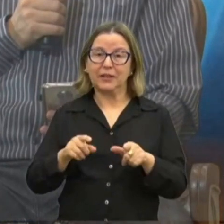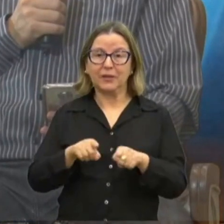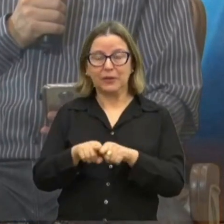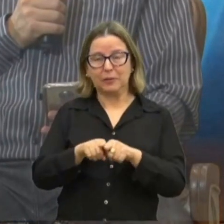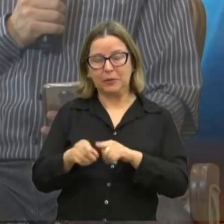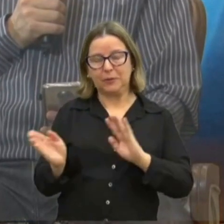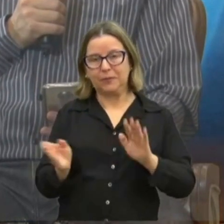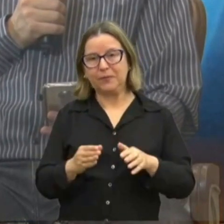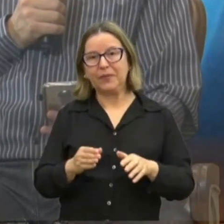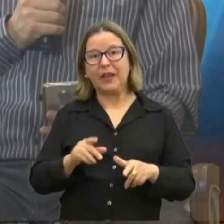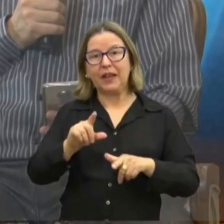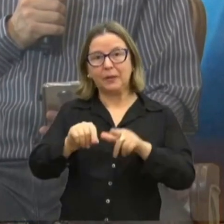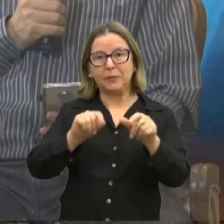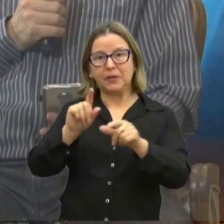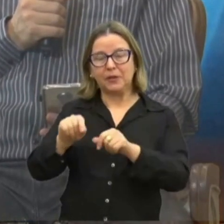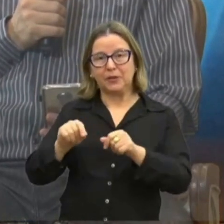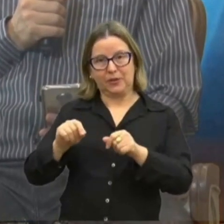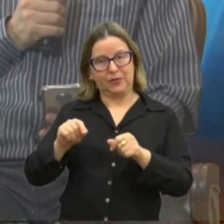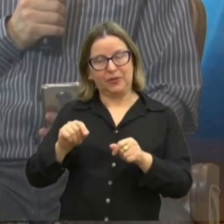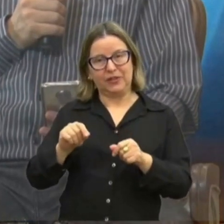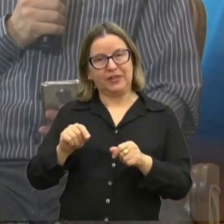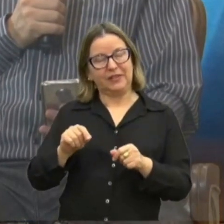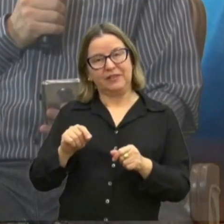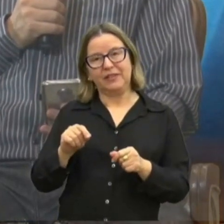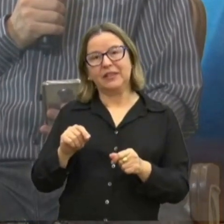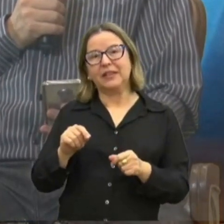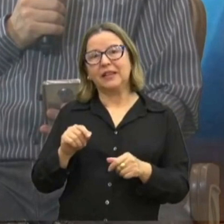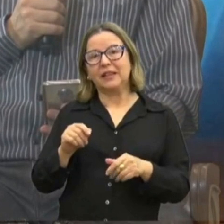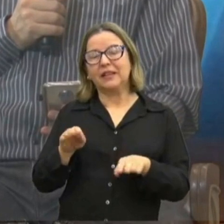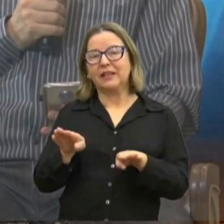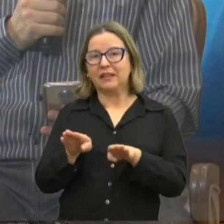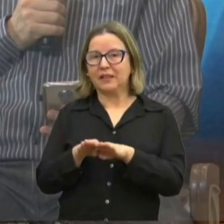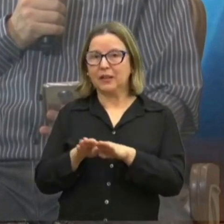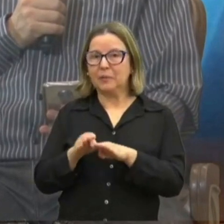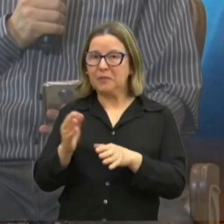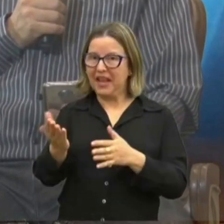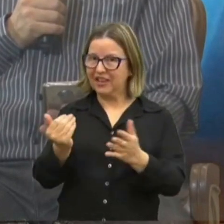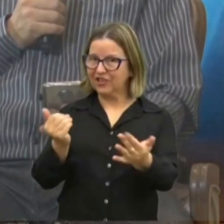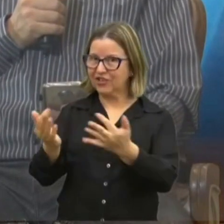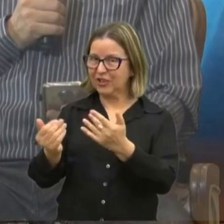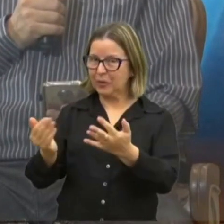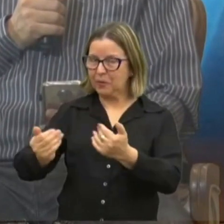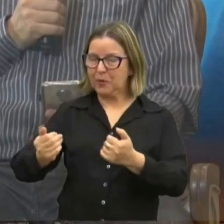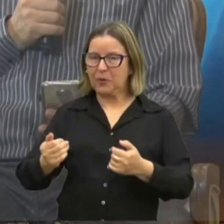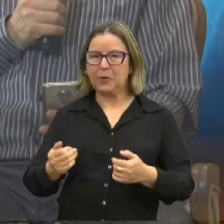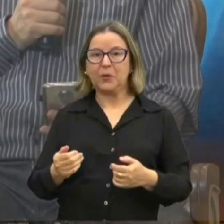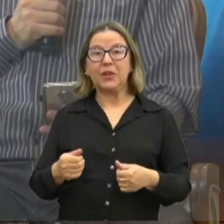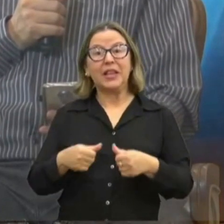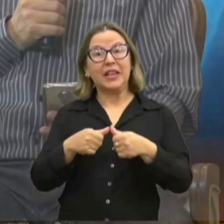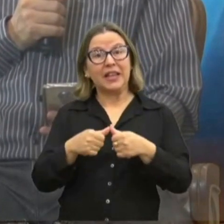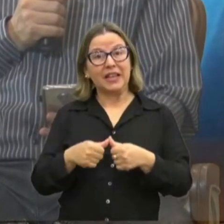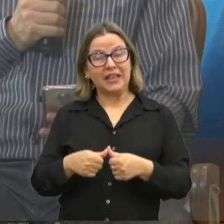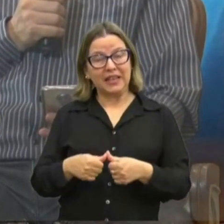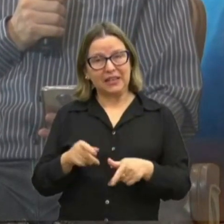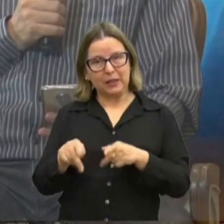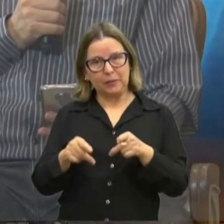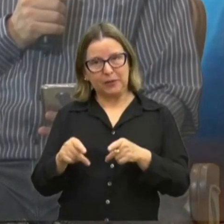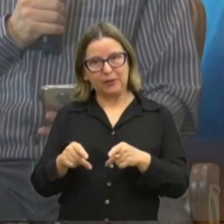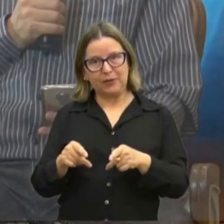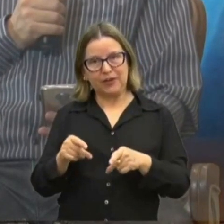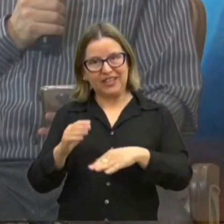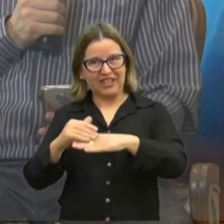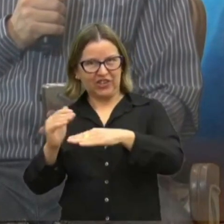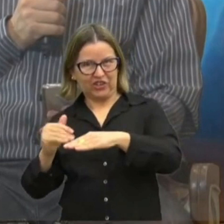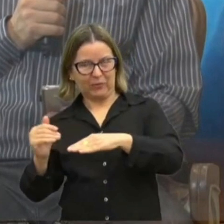predestinou, a esses também chamou. E aos que chamou, a esses também justificou.